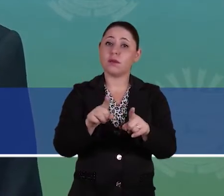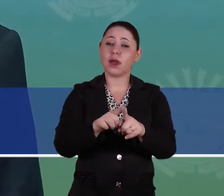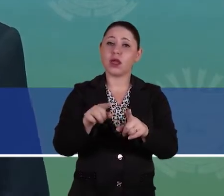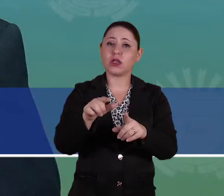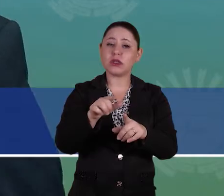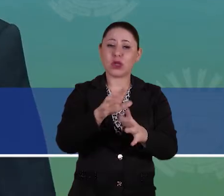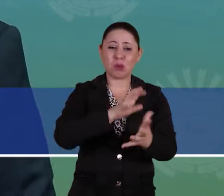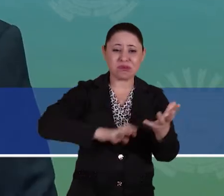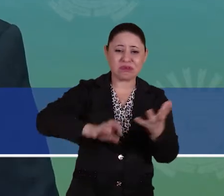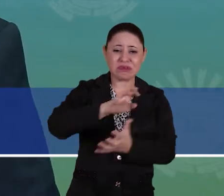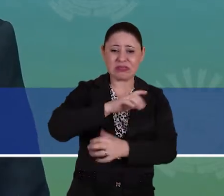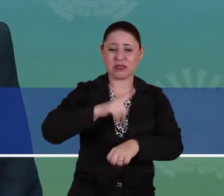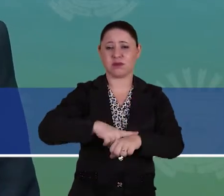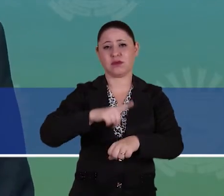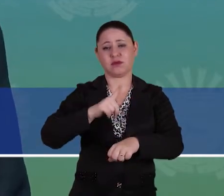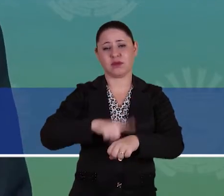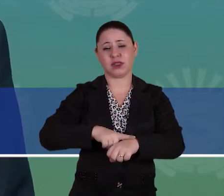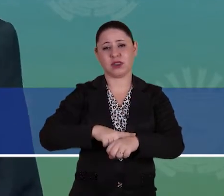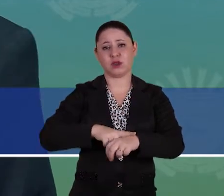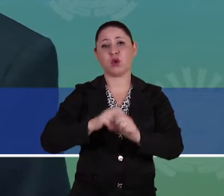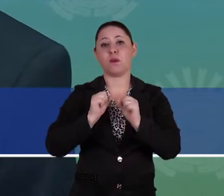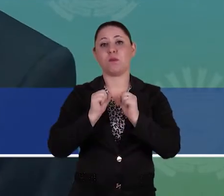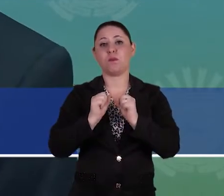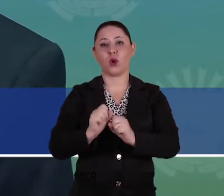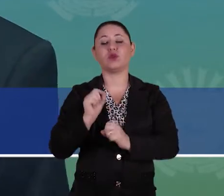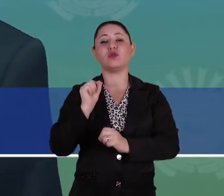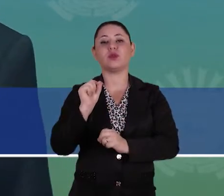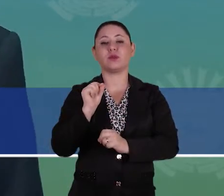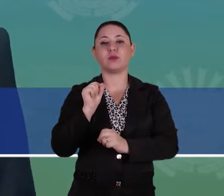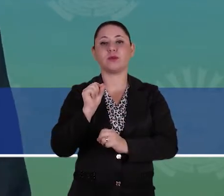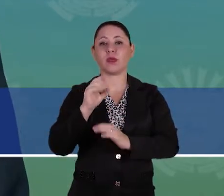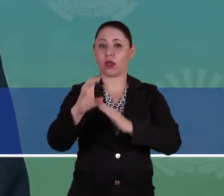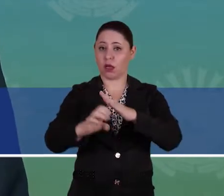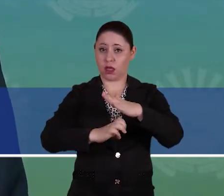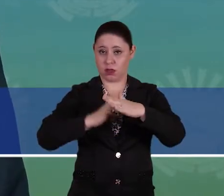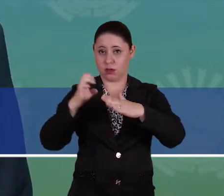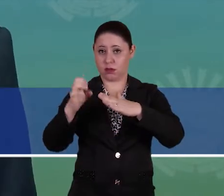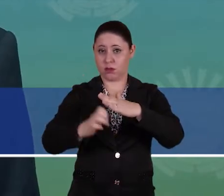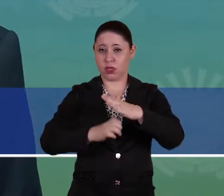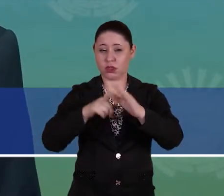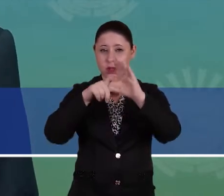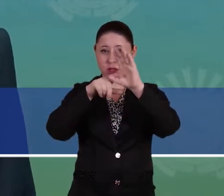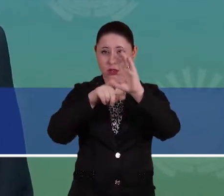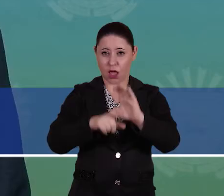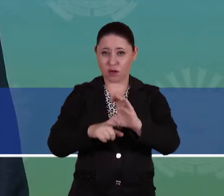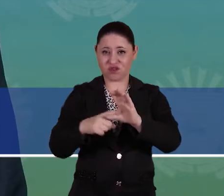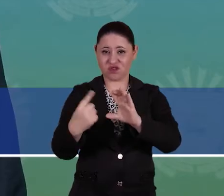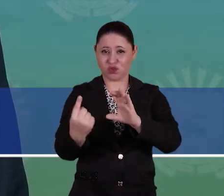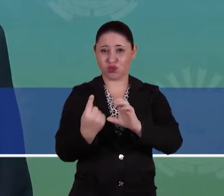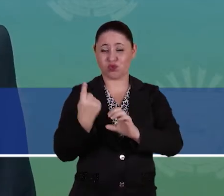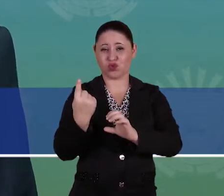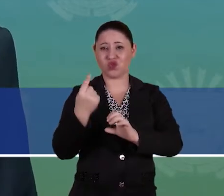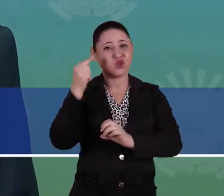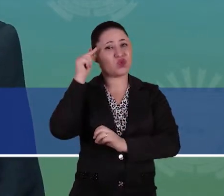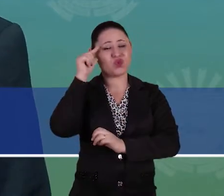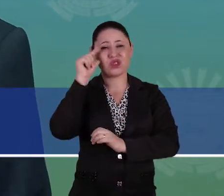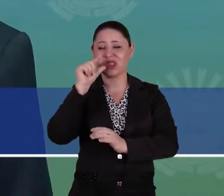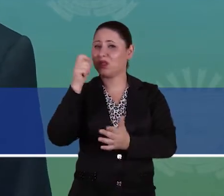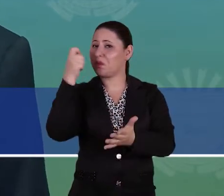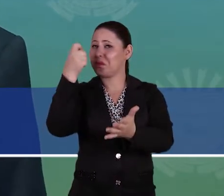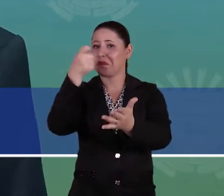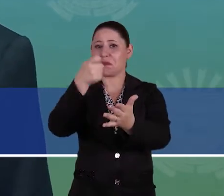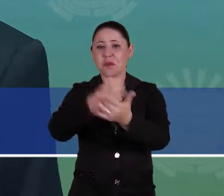parte também, num cenário de crise, possibilitar que aquela empresa, aquele devedor individual que